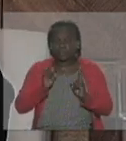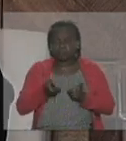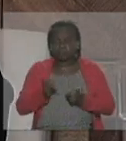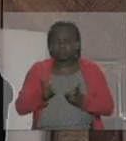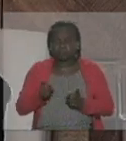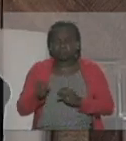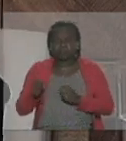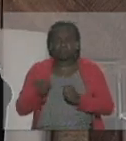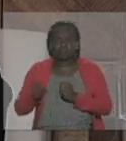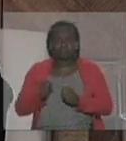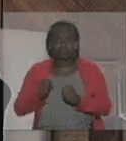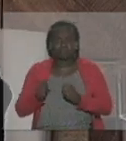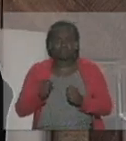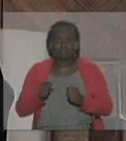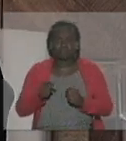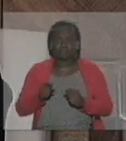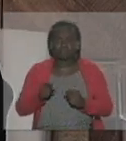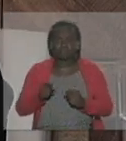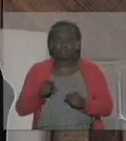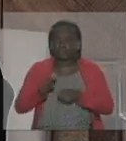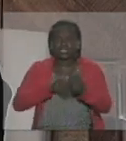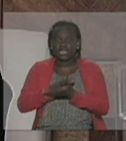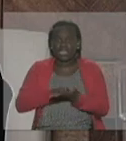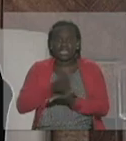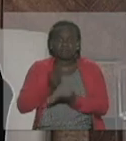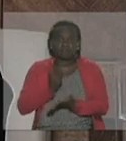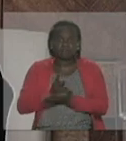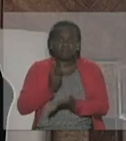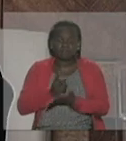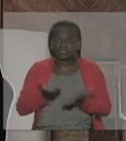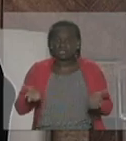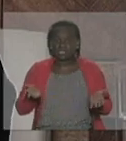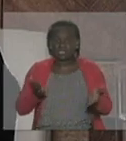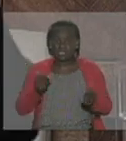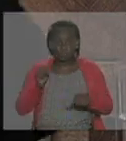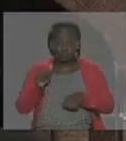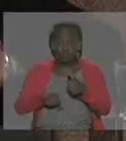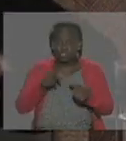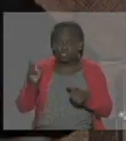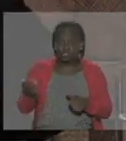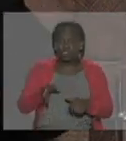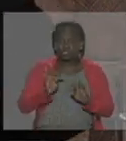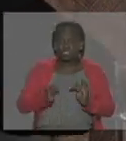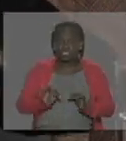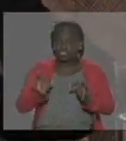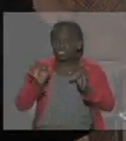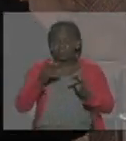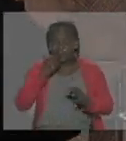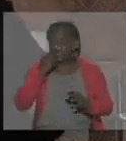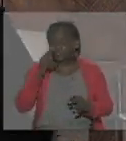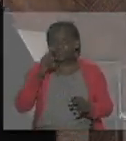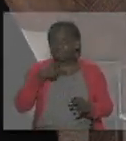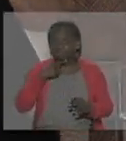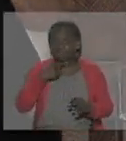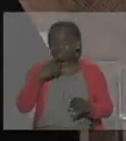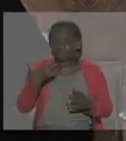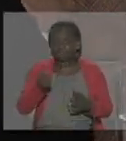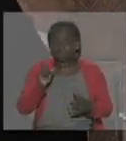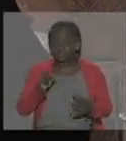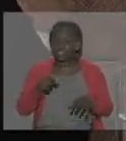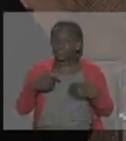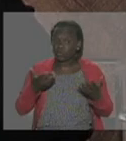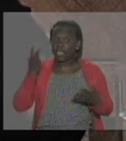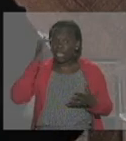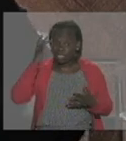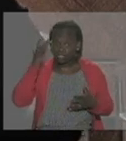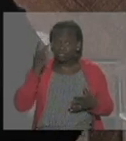muito conservador de muito eh impermeabilidade as novas tecnologias e tudo eu